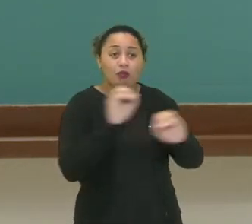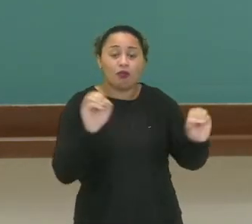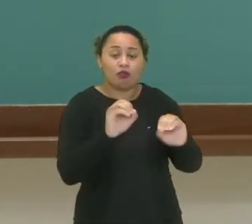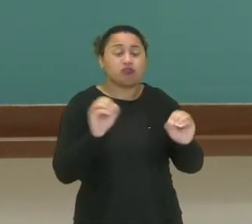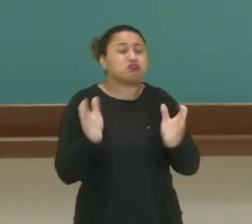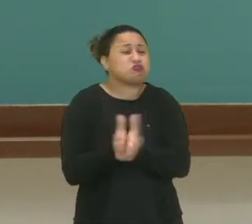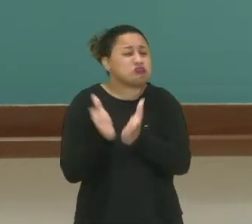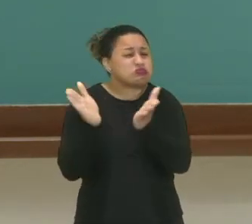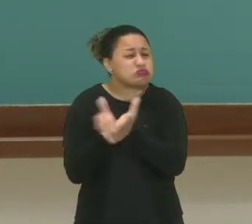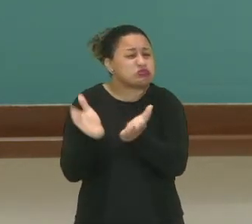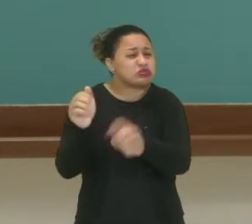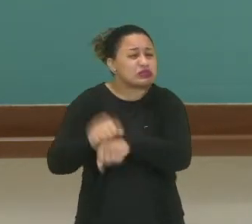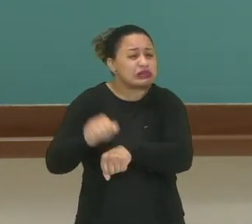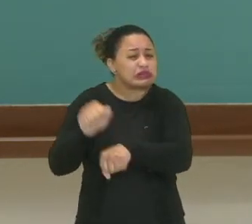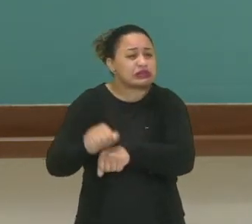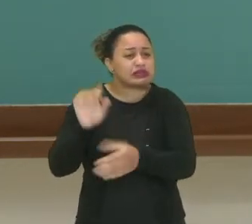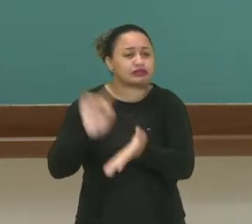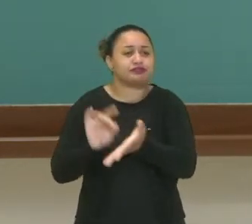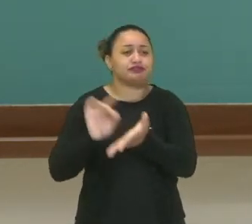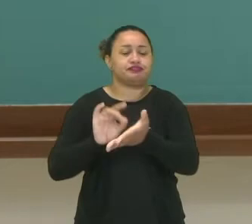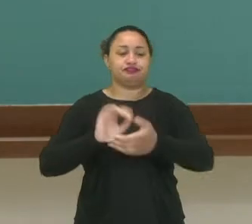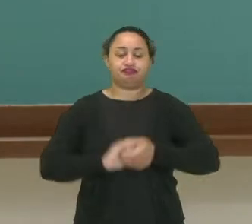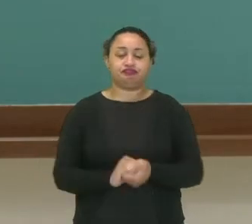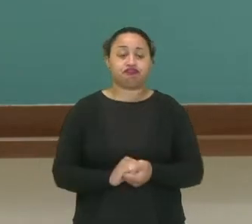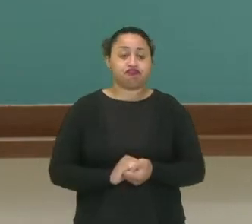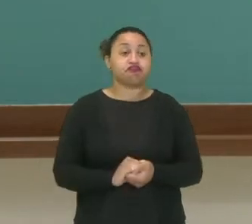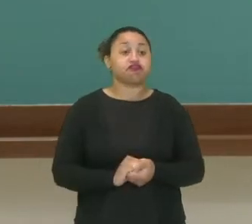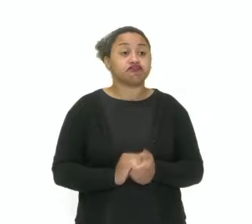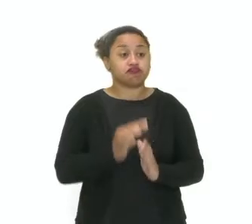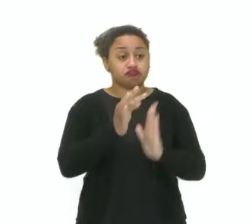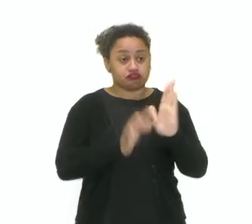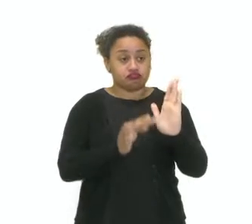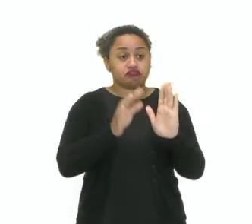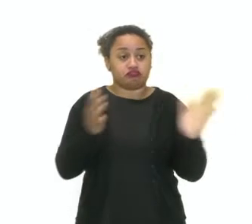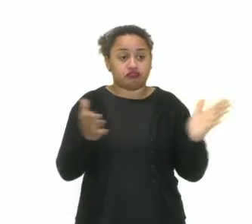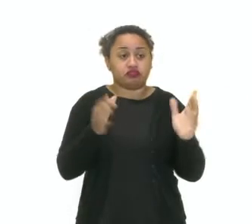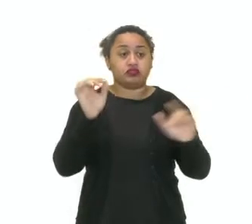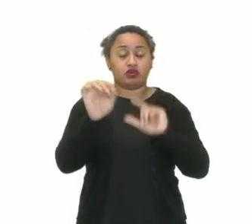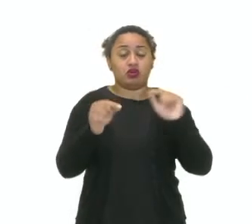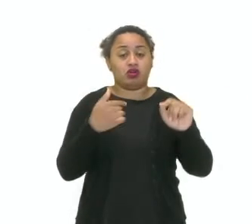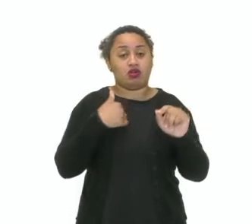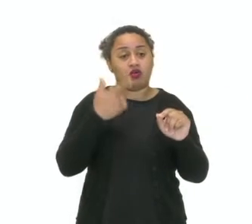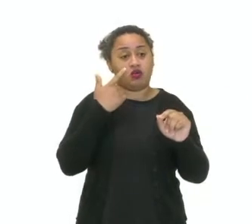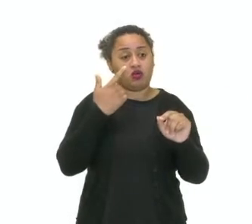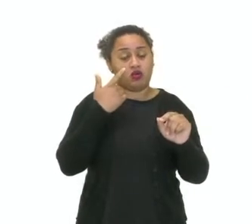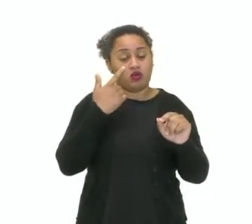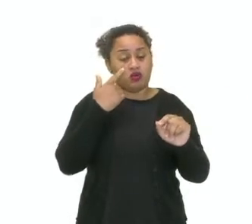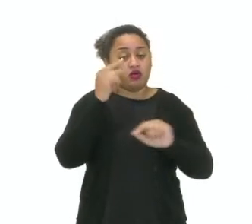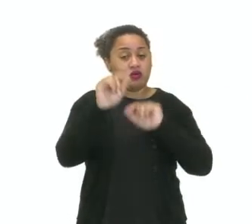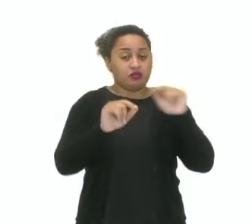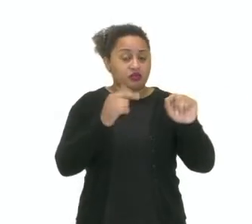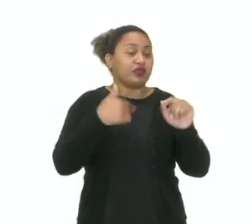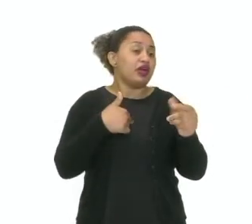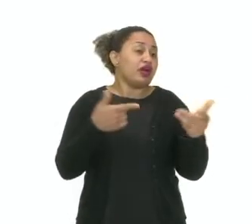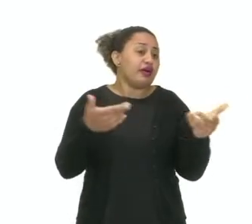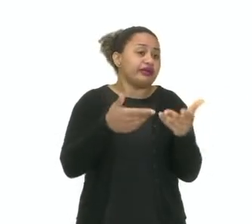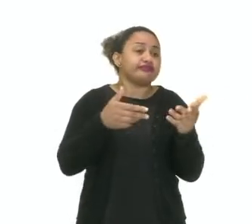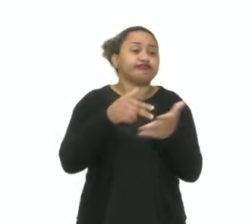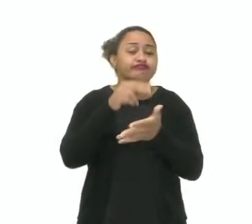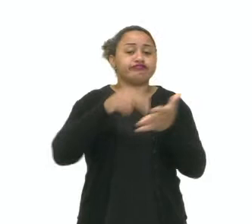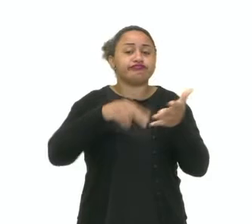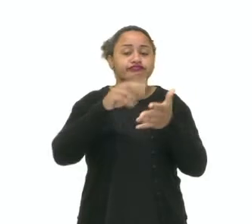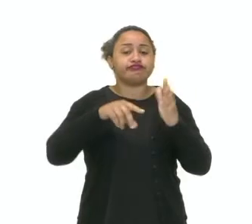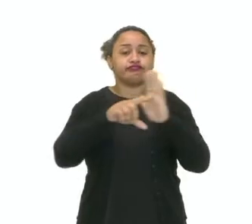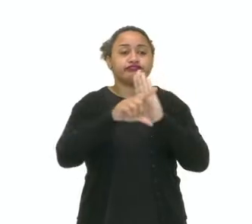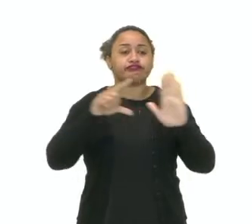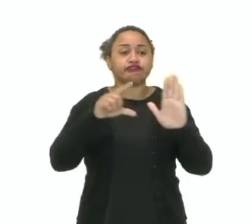O texto de apoio, a importância da conectividade como direito humano em uma pandemia,